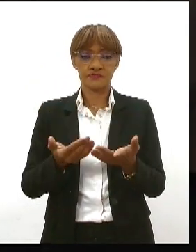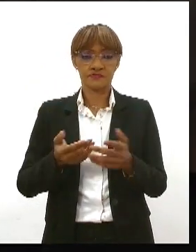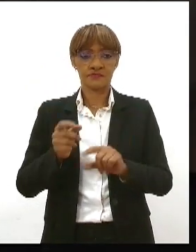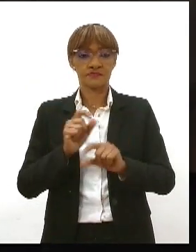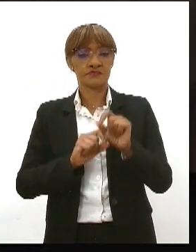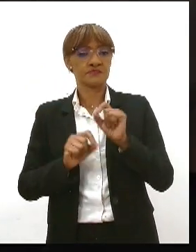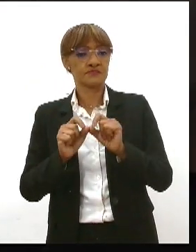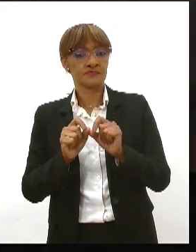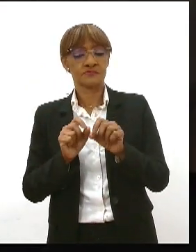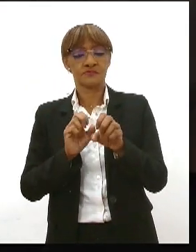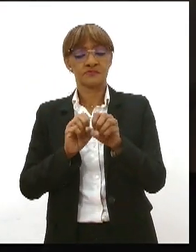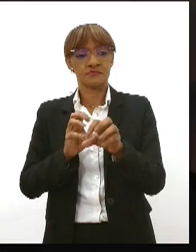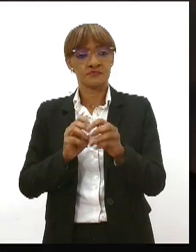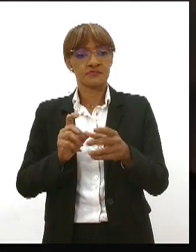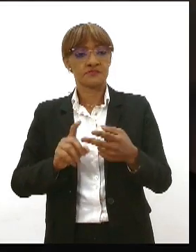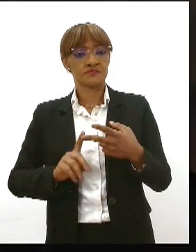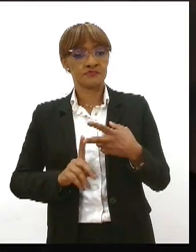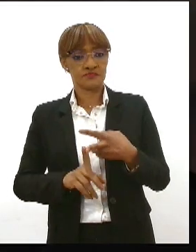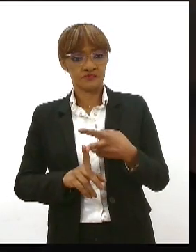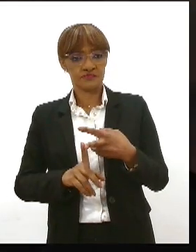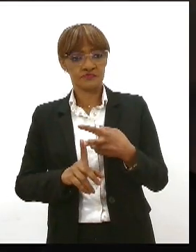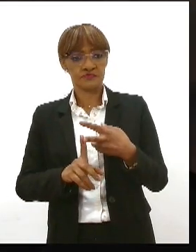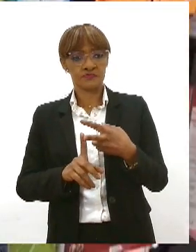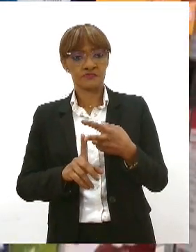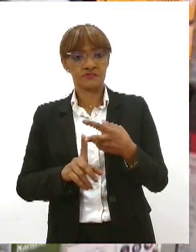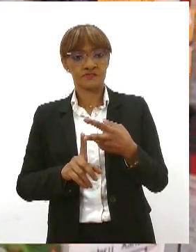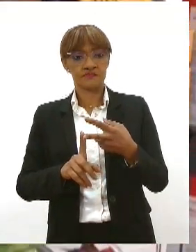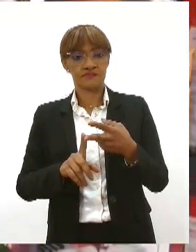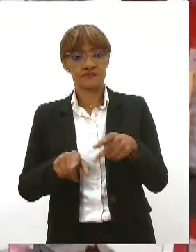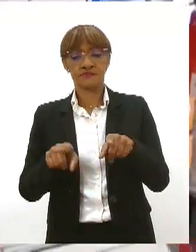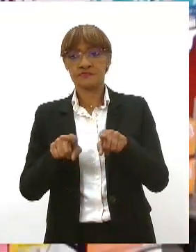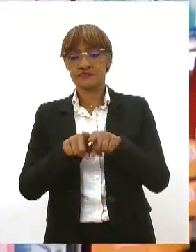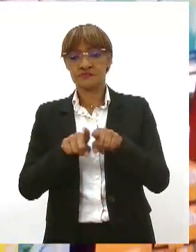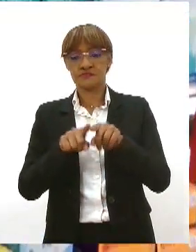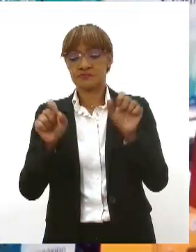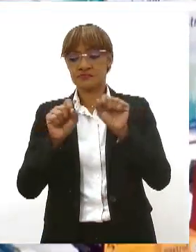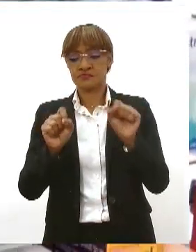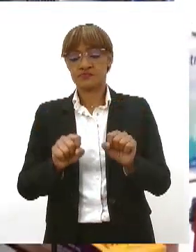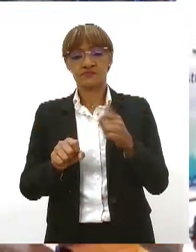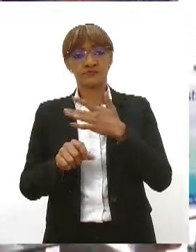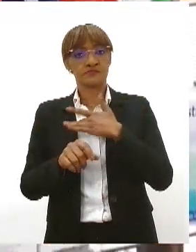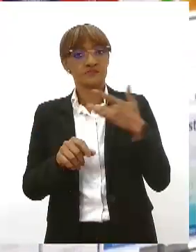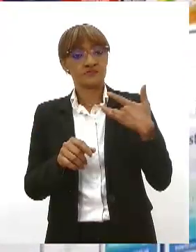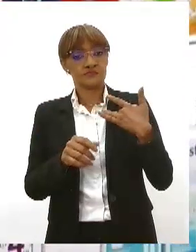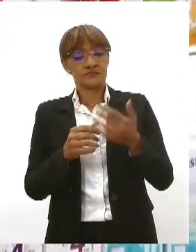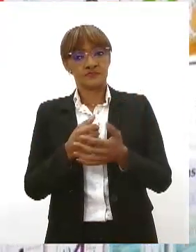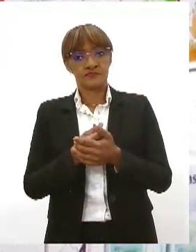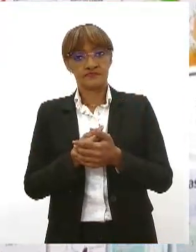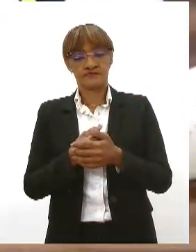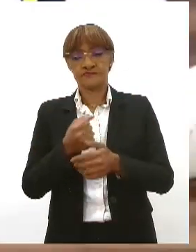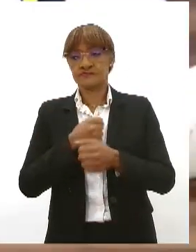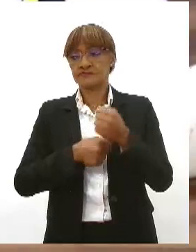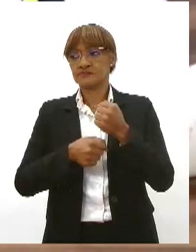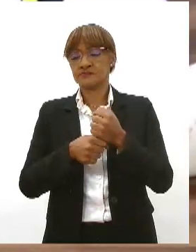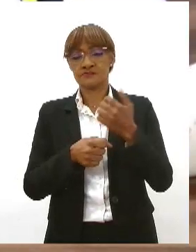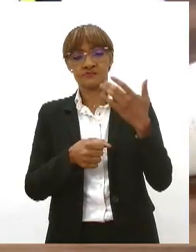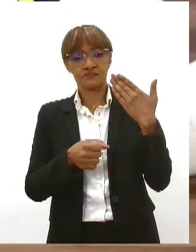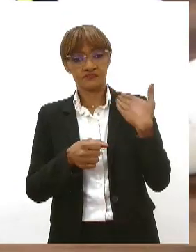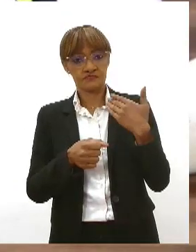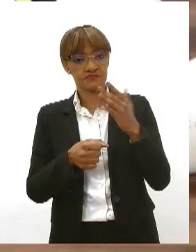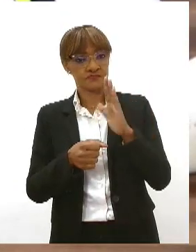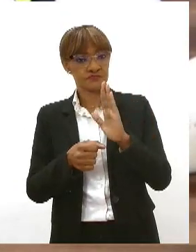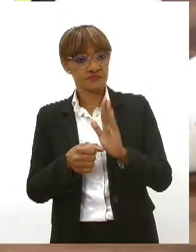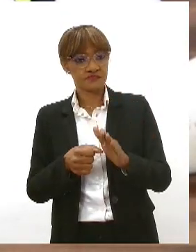educação e, posteriormente, relacionados à saúde. No final do ano passado, 12 estados, incluindo Sergipe, aprovaram